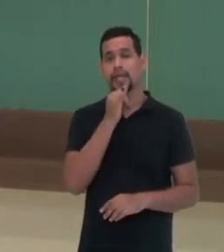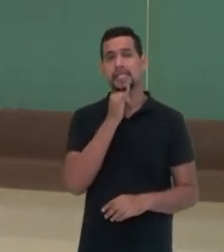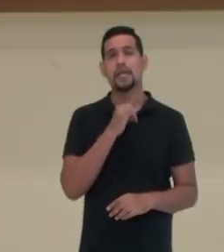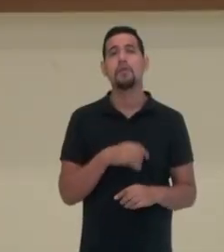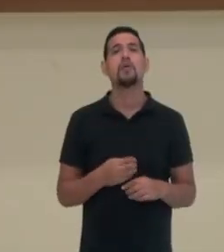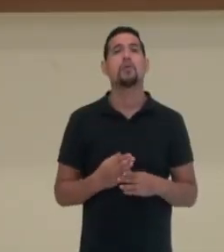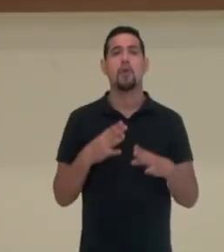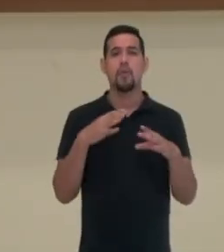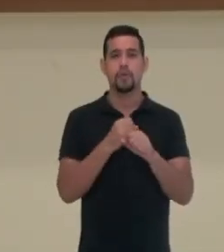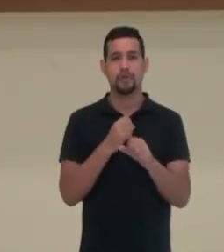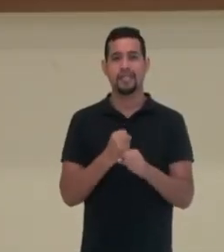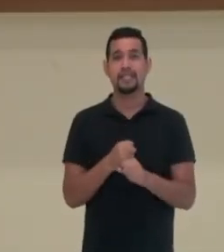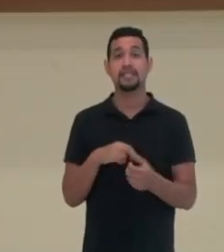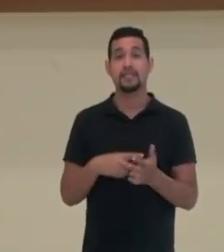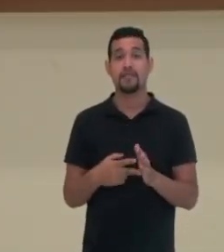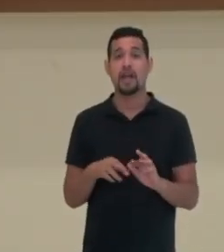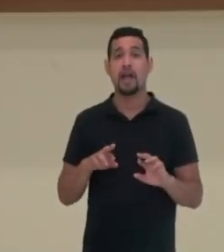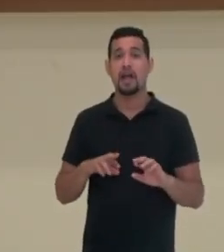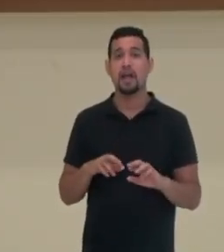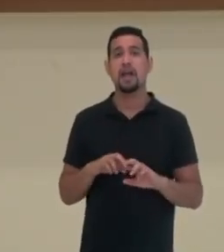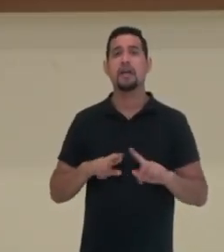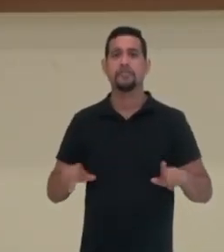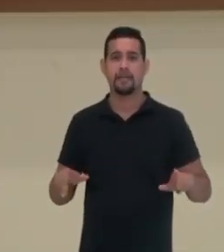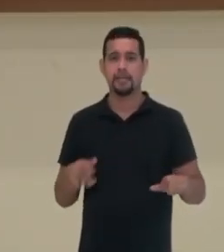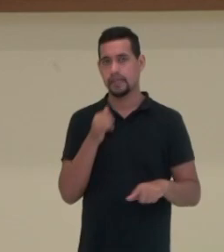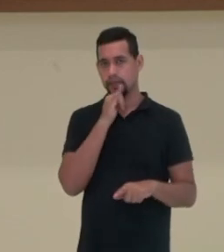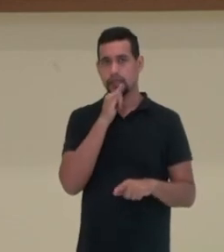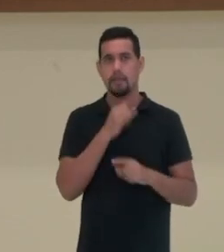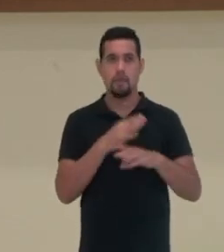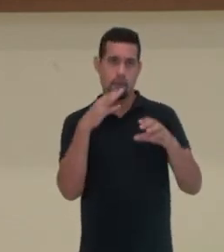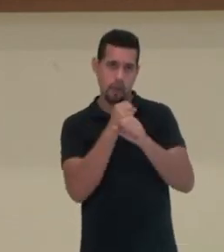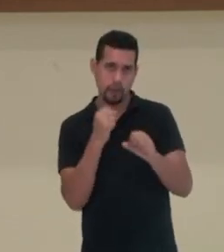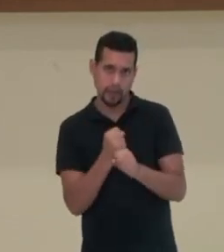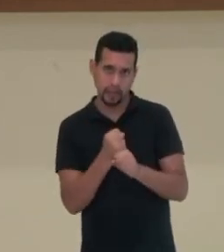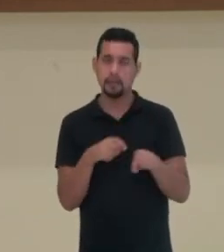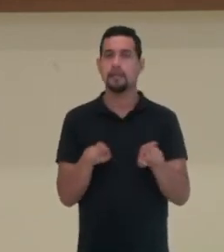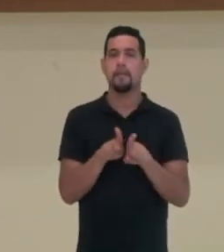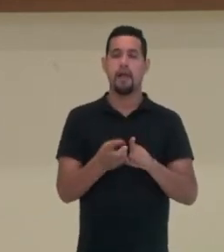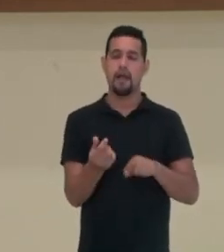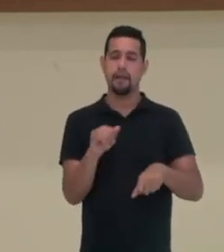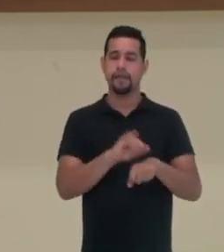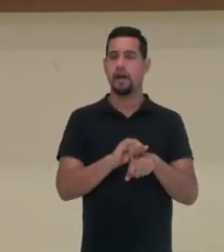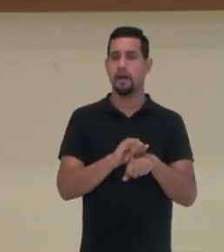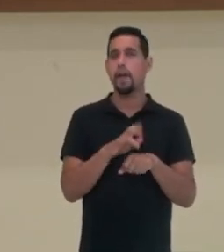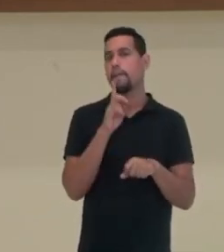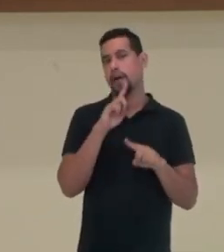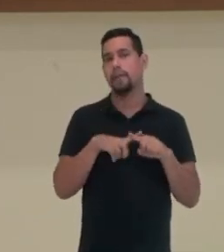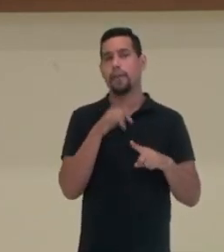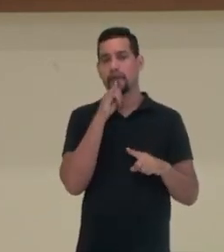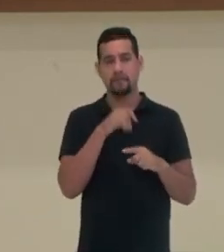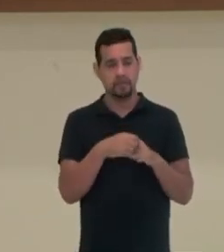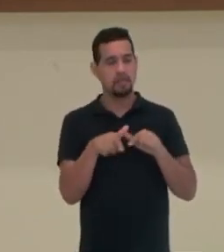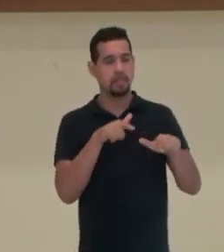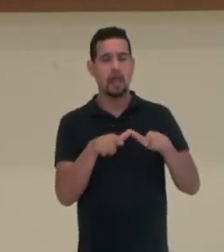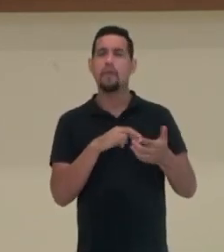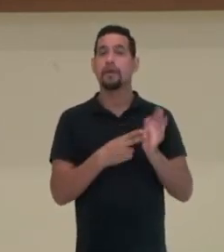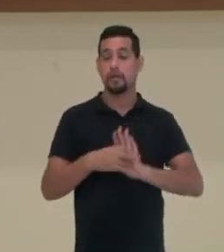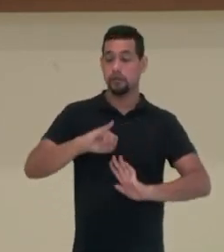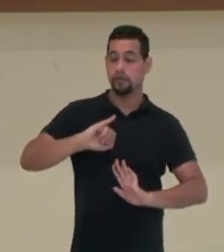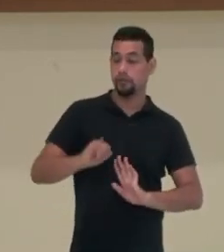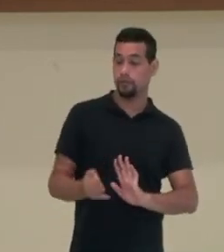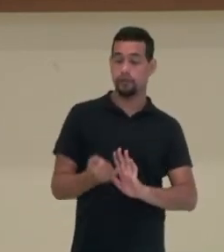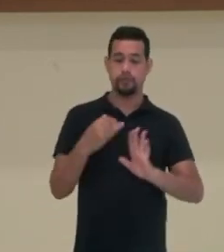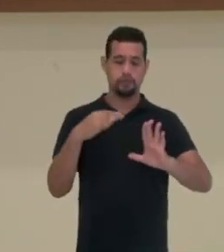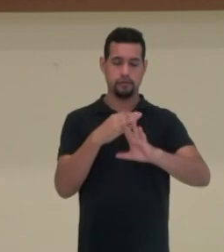do montante, é a diferença entre o montante e o capital. No caso de você trabalhar com o